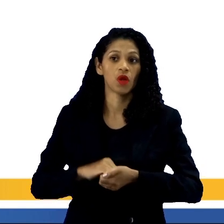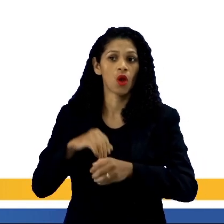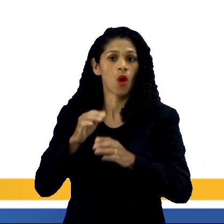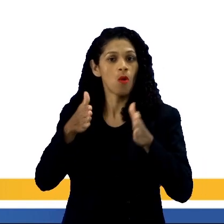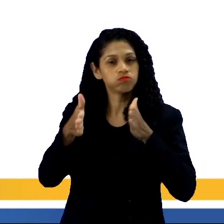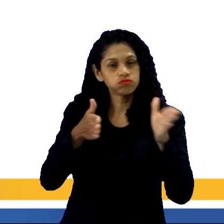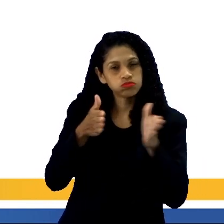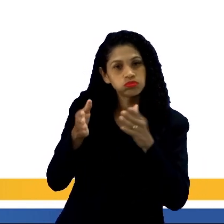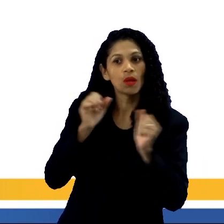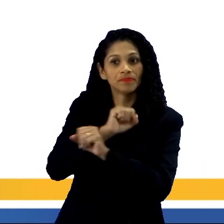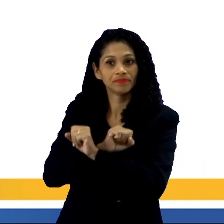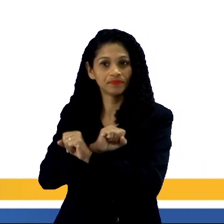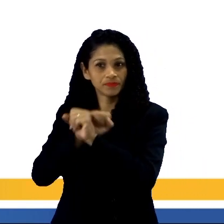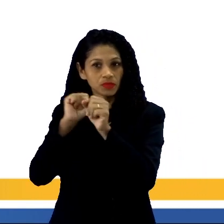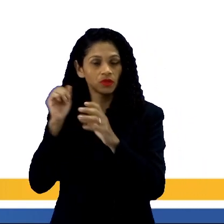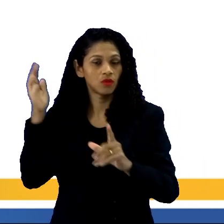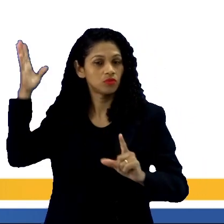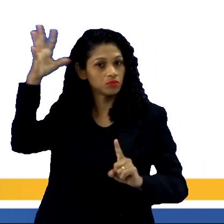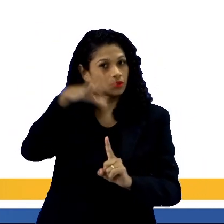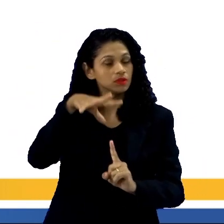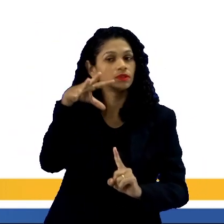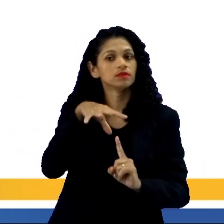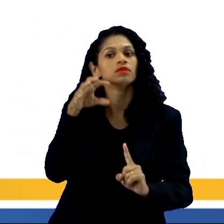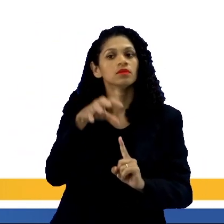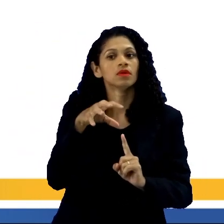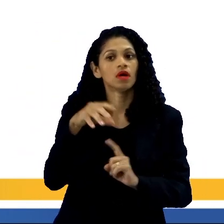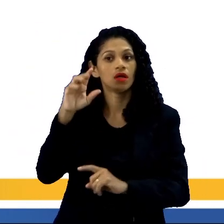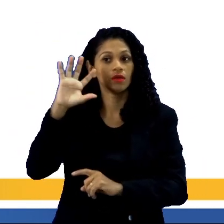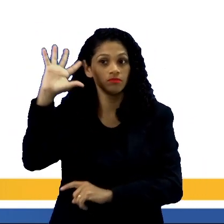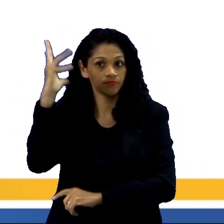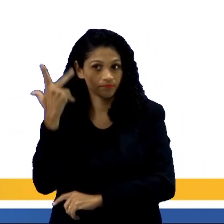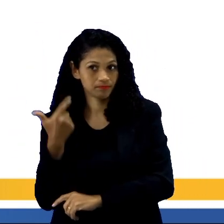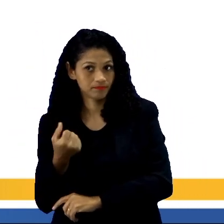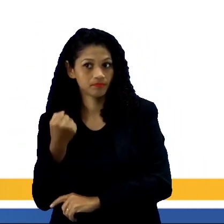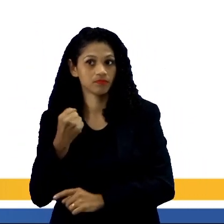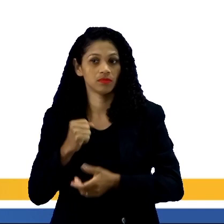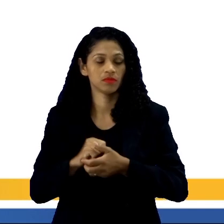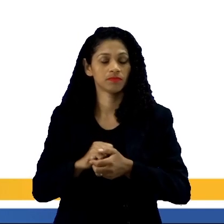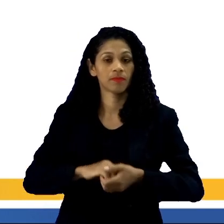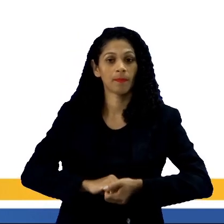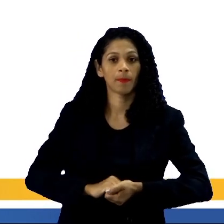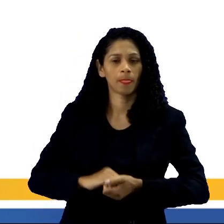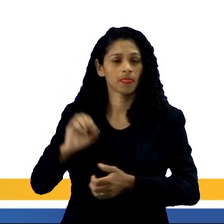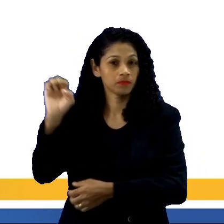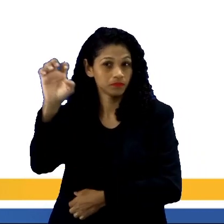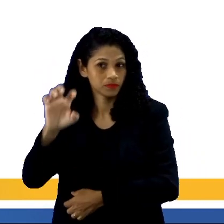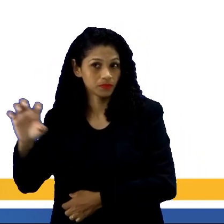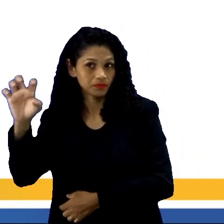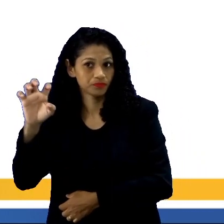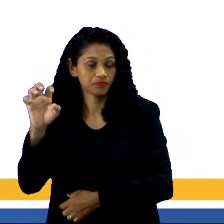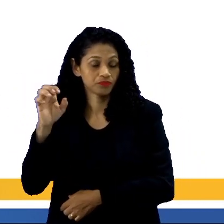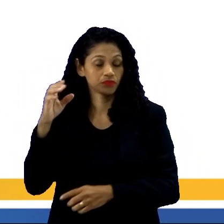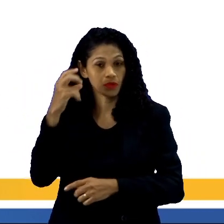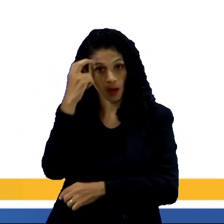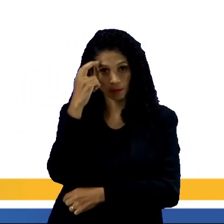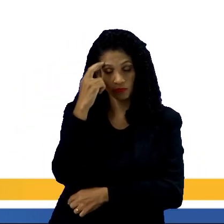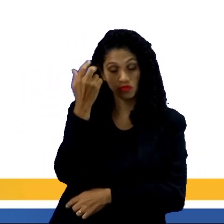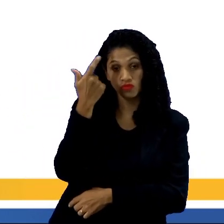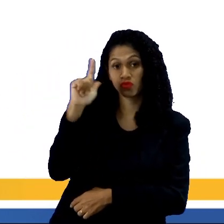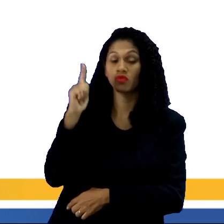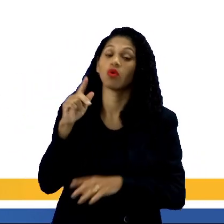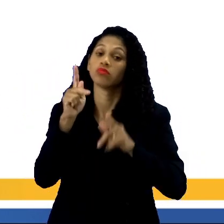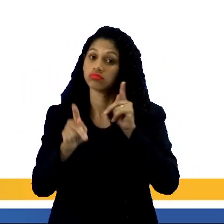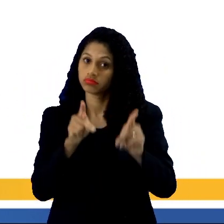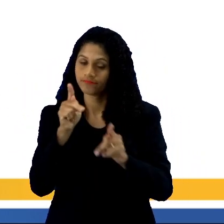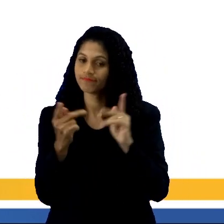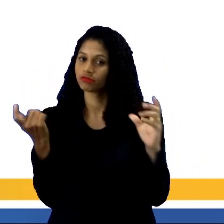escravista, o Brasil passa a receber forte influência africana. Contudo, devido à hegemonia europeia, eurocentrismo, a cultura de outros povos